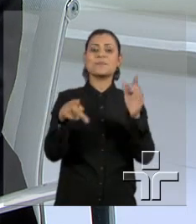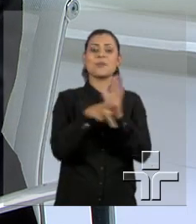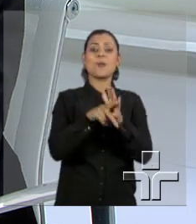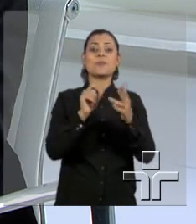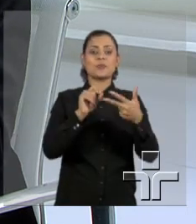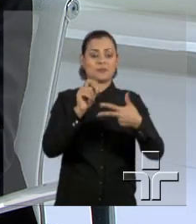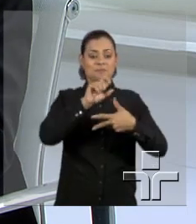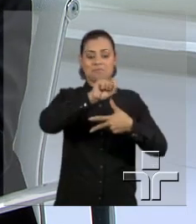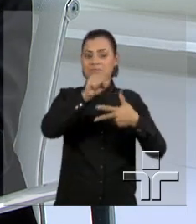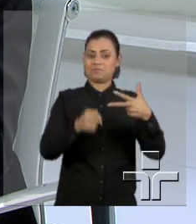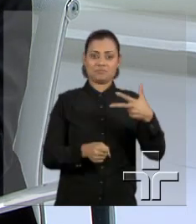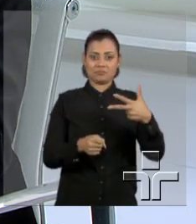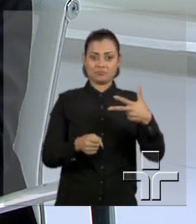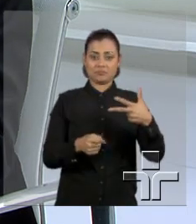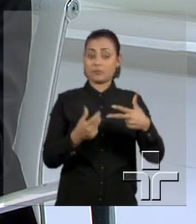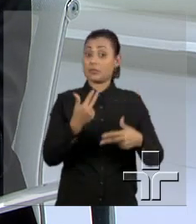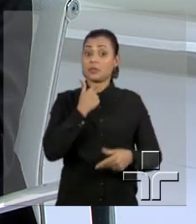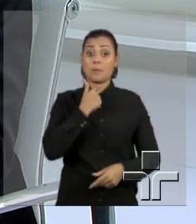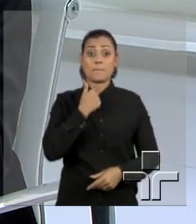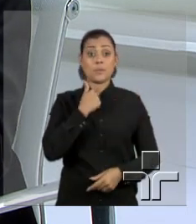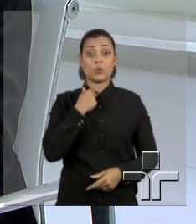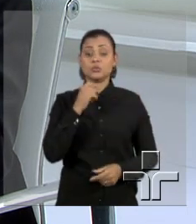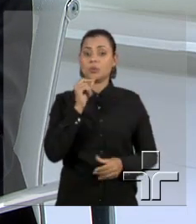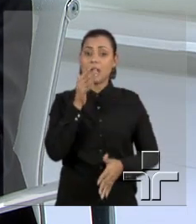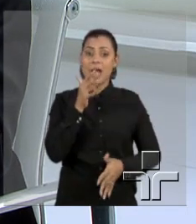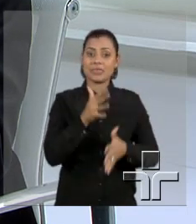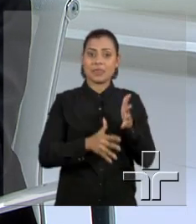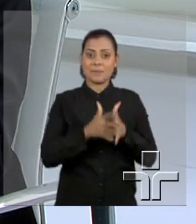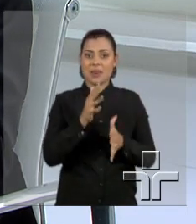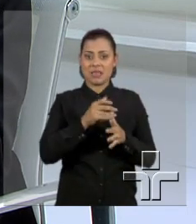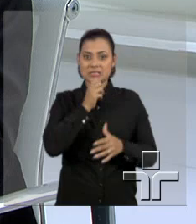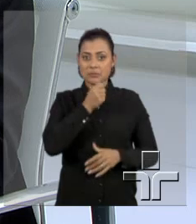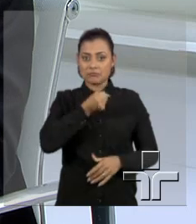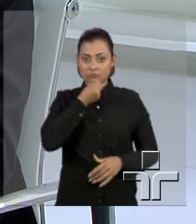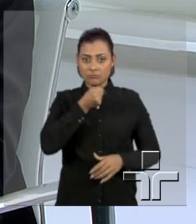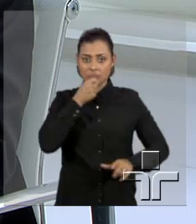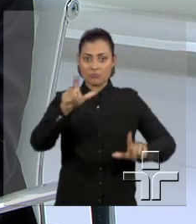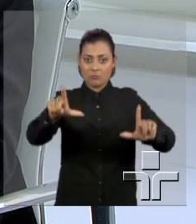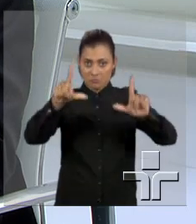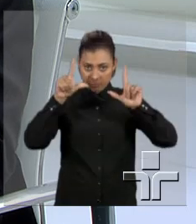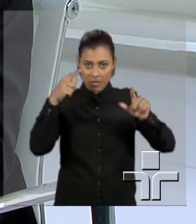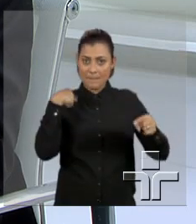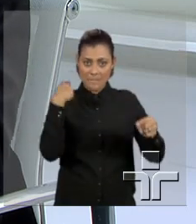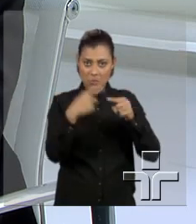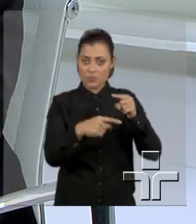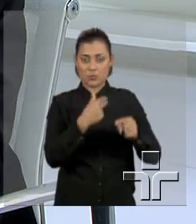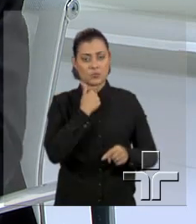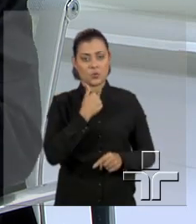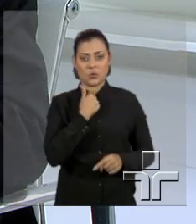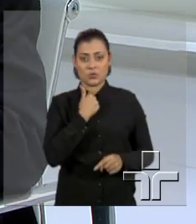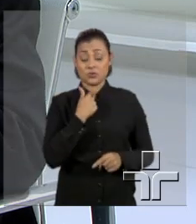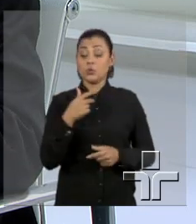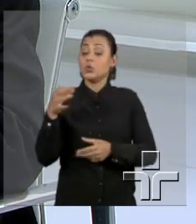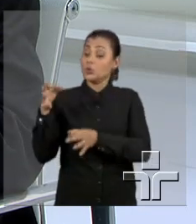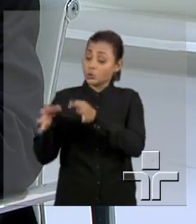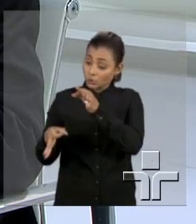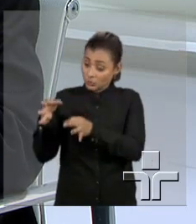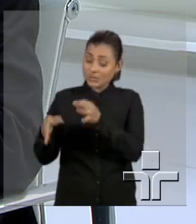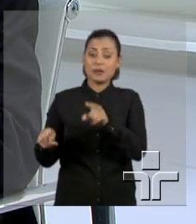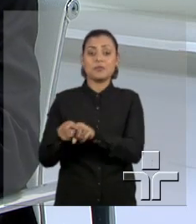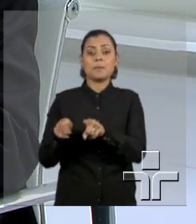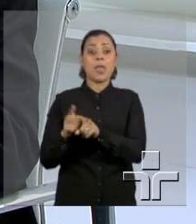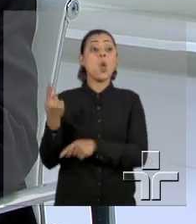2. Não se pode impedir a imprensa de falar primeiro sobre as coisas, nem o judiciário de falar por